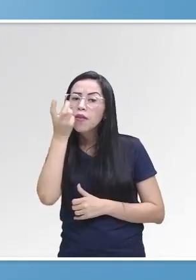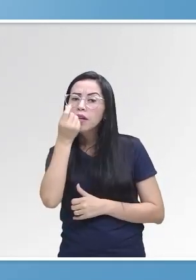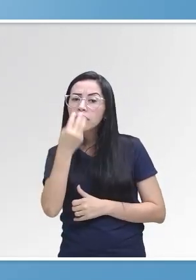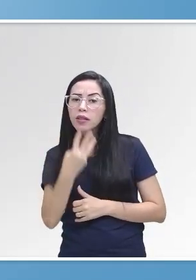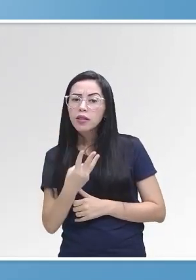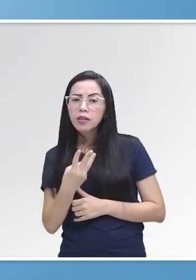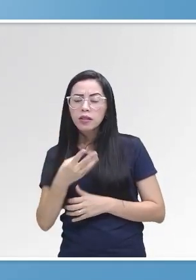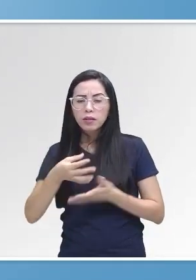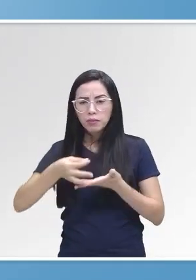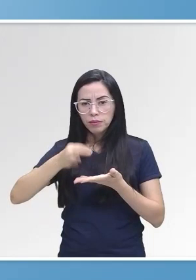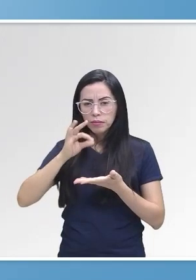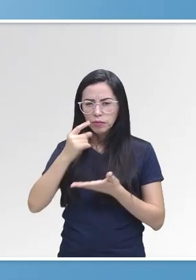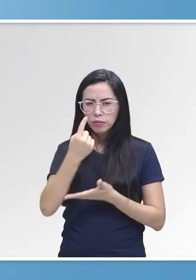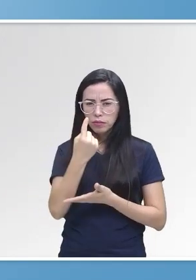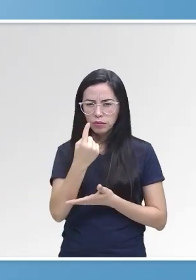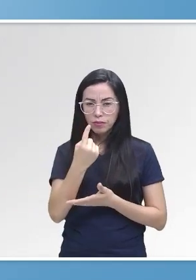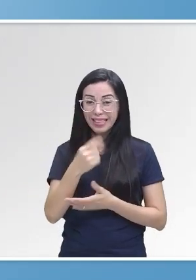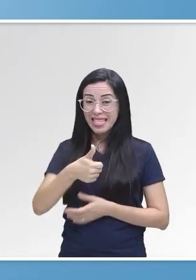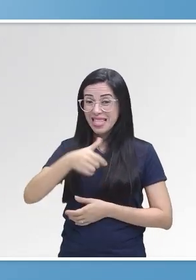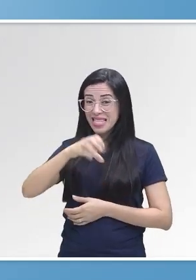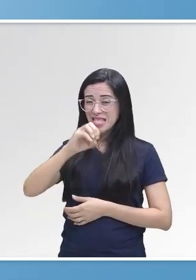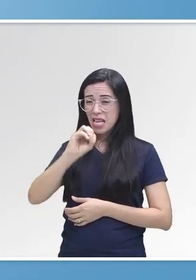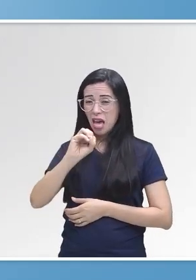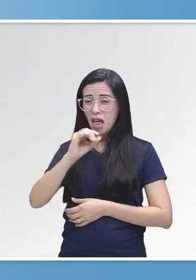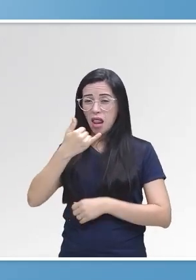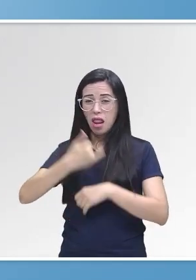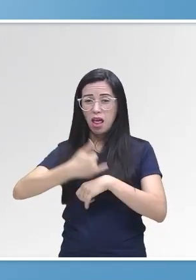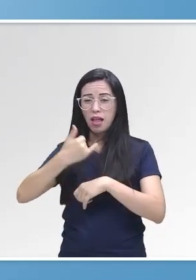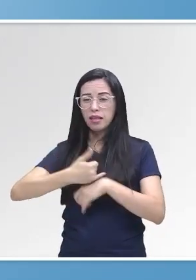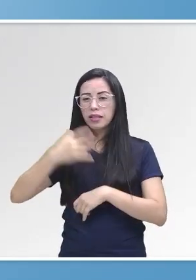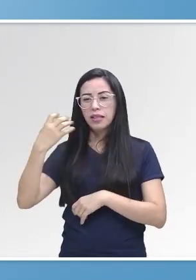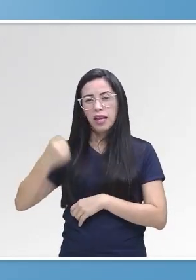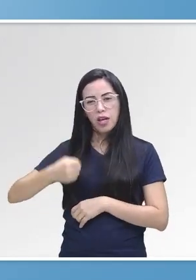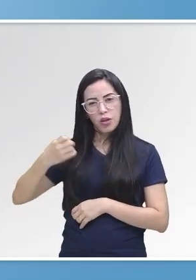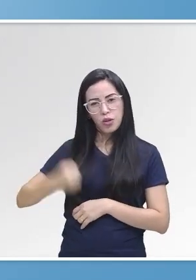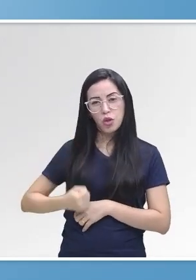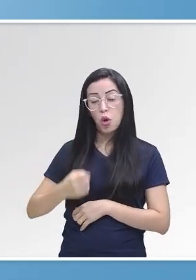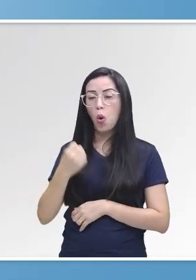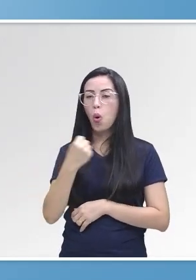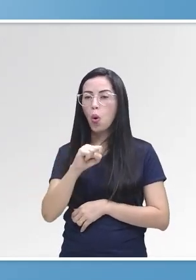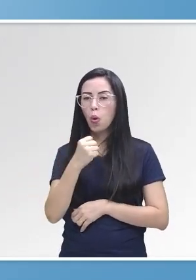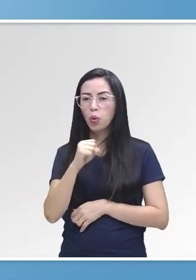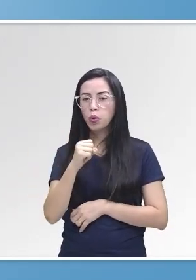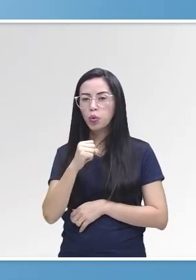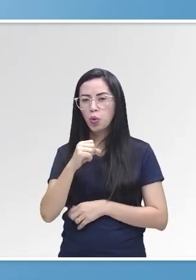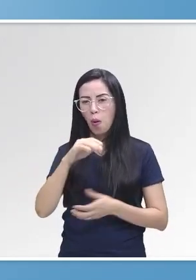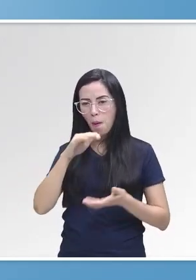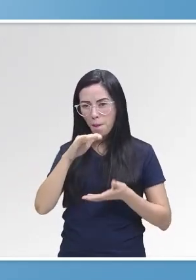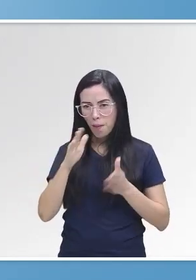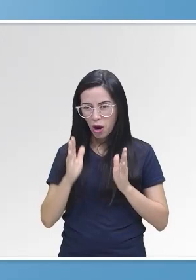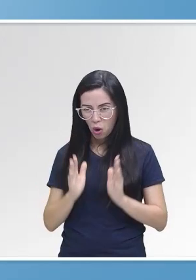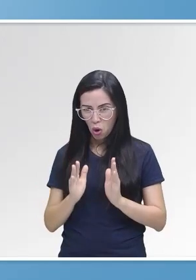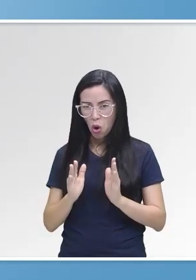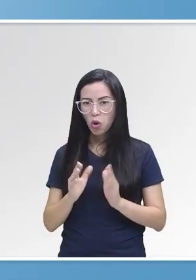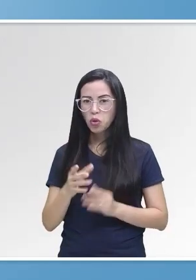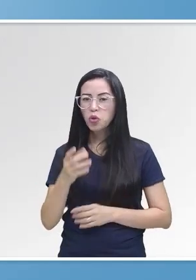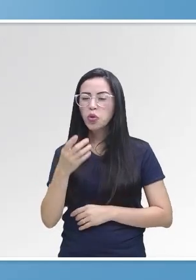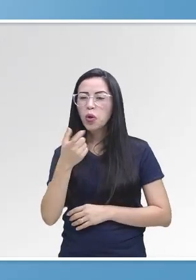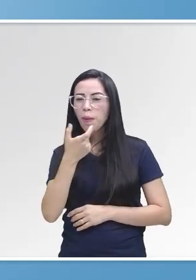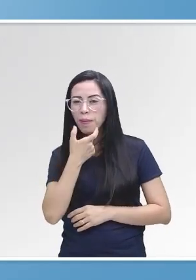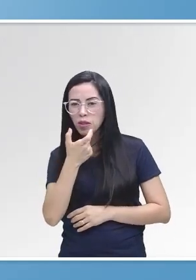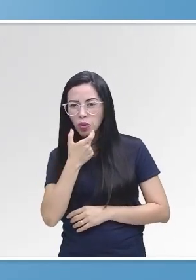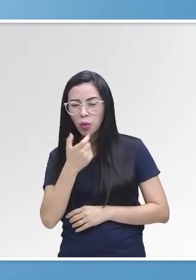1kg 10 latas de leite e 8 pacotes de biscoito é lembram-se da representação que nós